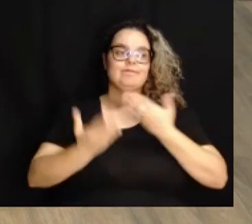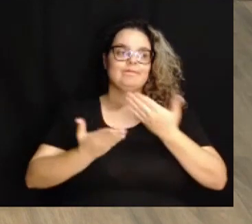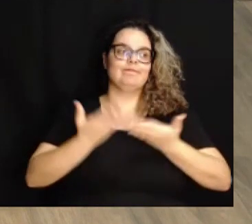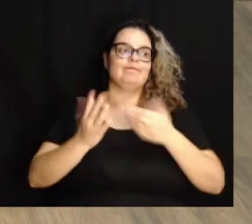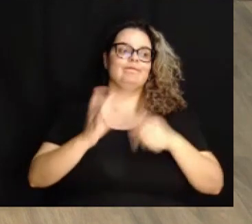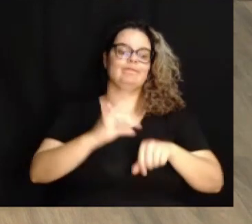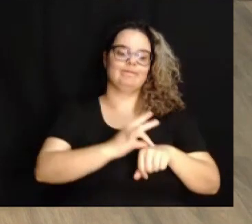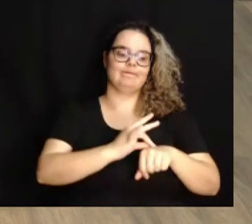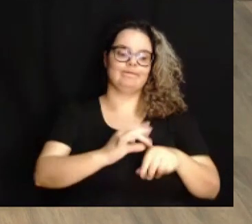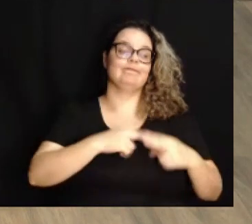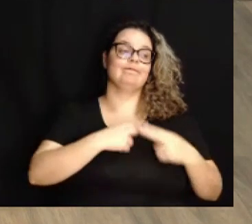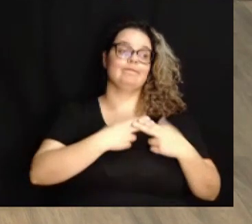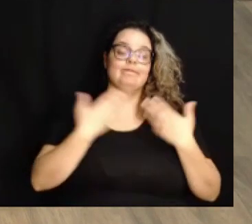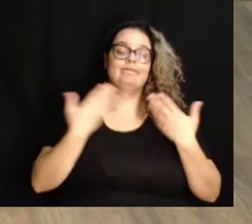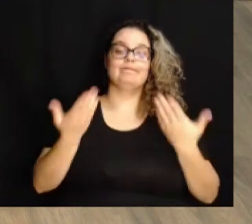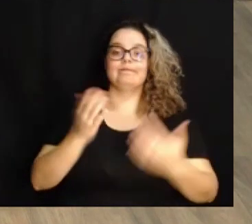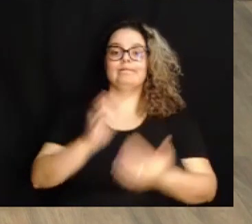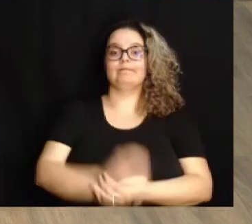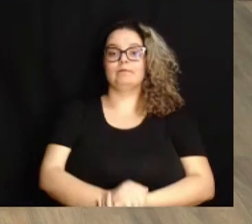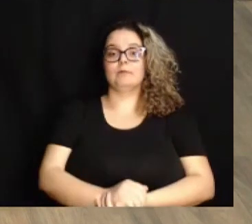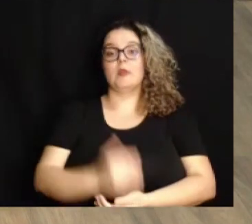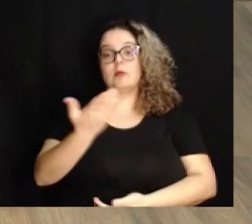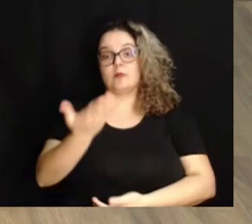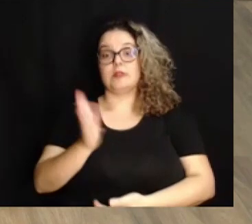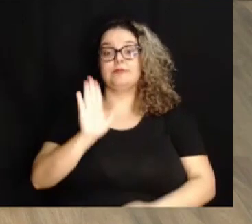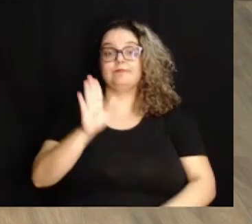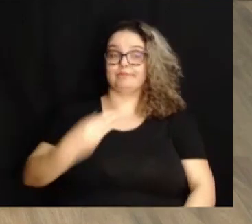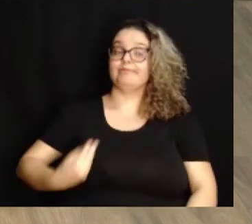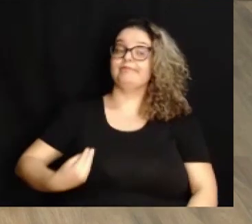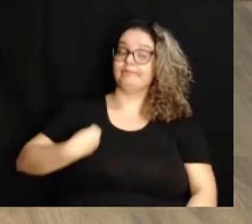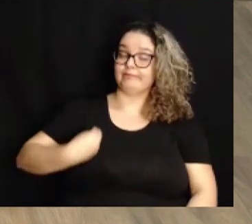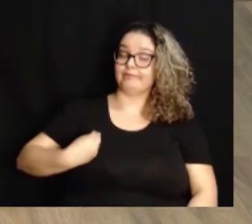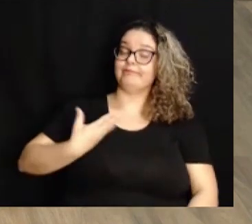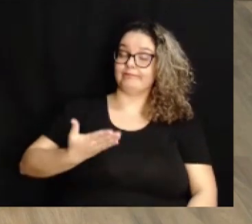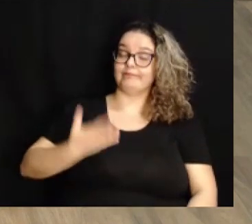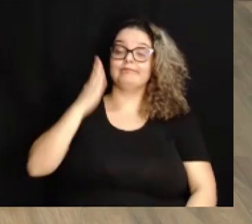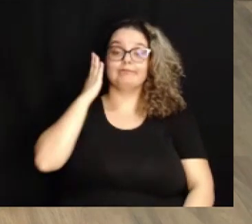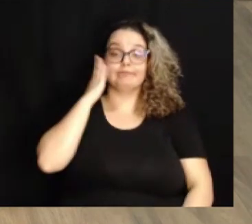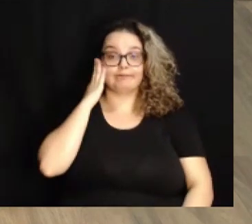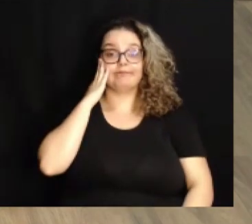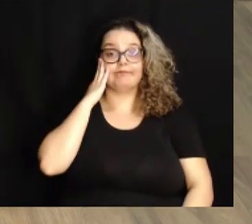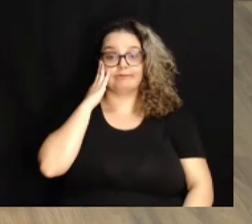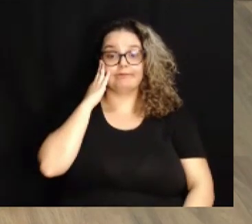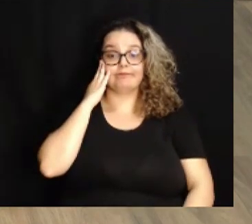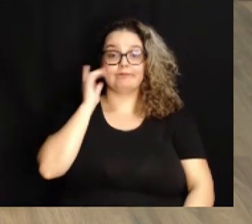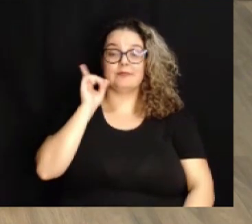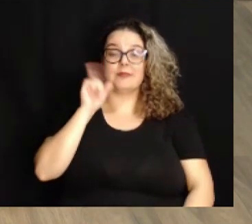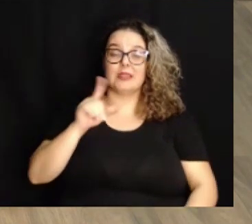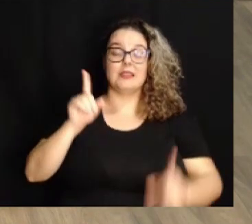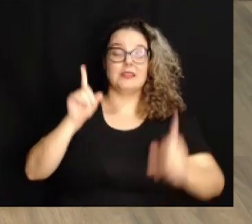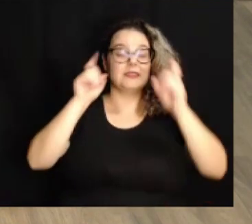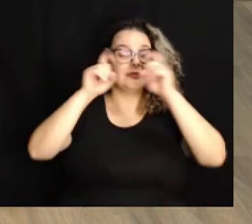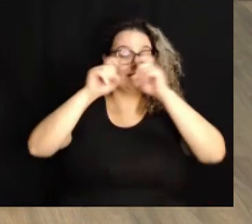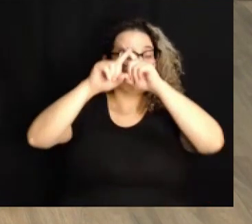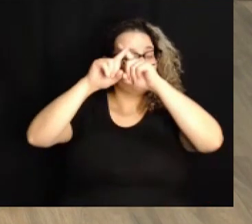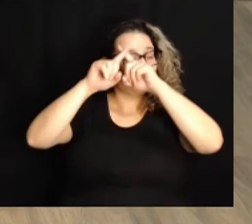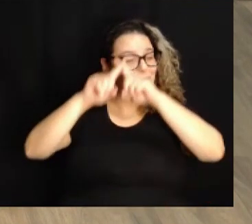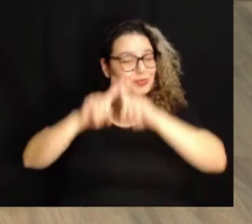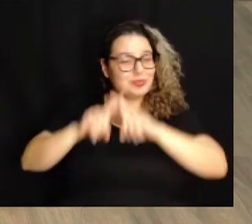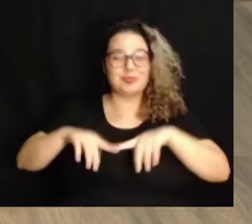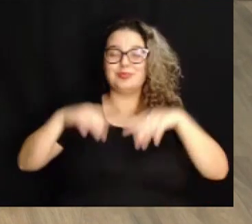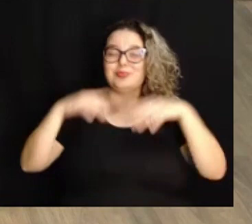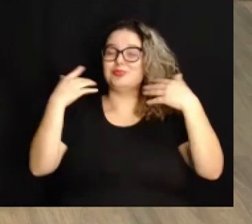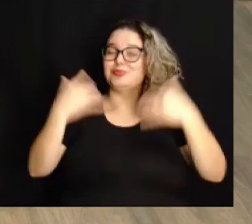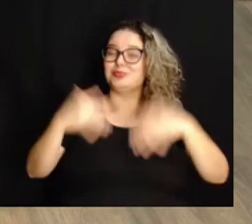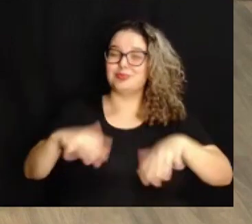Você que já passou por isso, você que já viveu isso, sabe que é algo muito desafiador. E você passa aí por